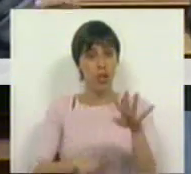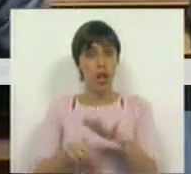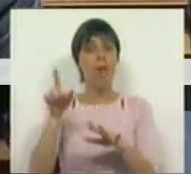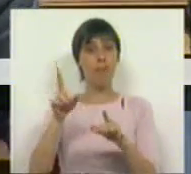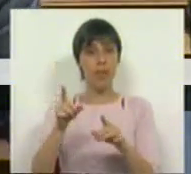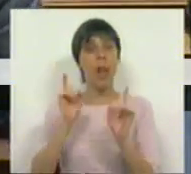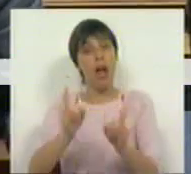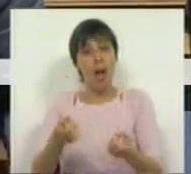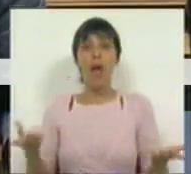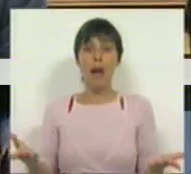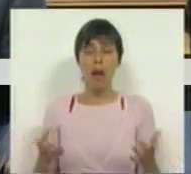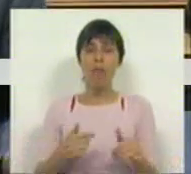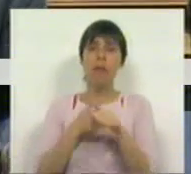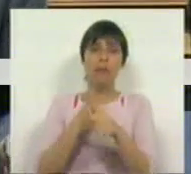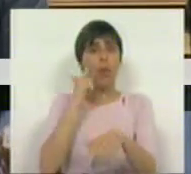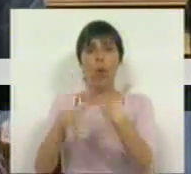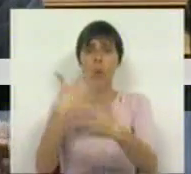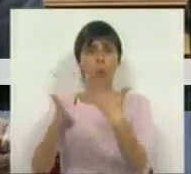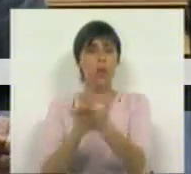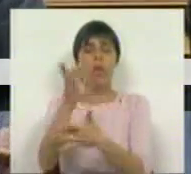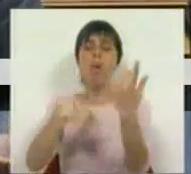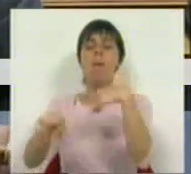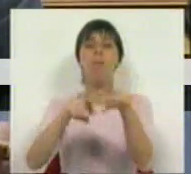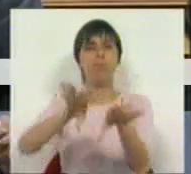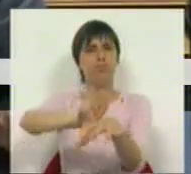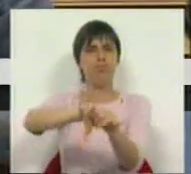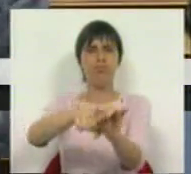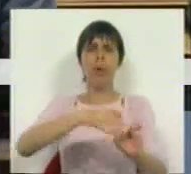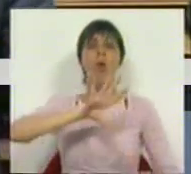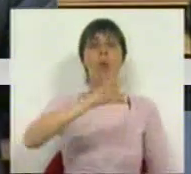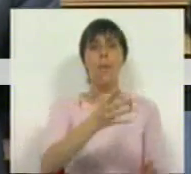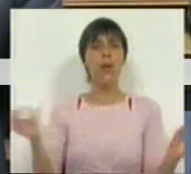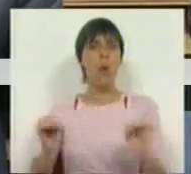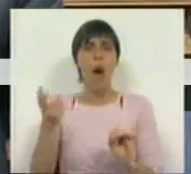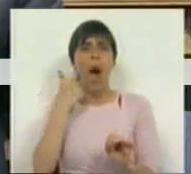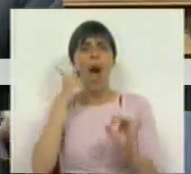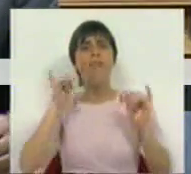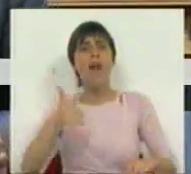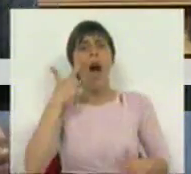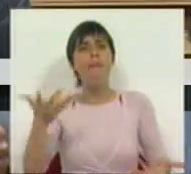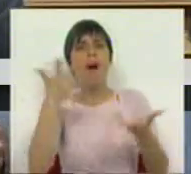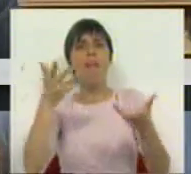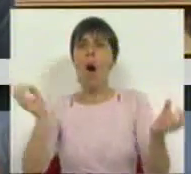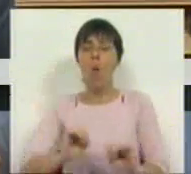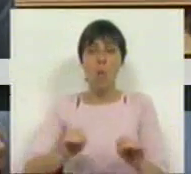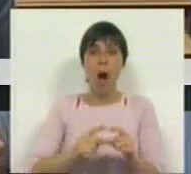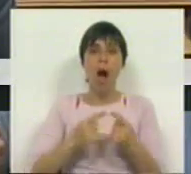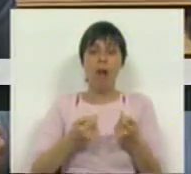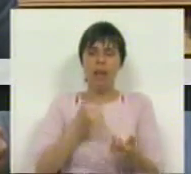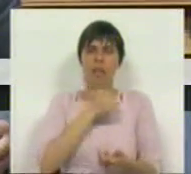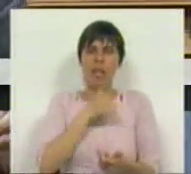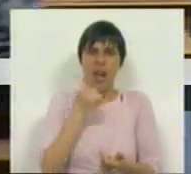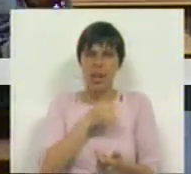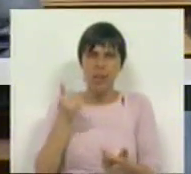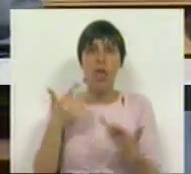é exatamente isso. É seguir em frente numa política que está a destruir o país e que não tem fim à vista. Porque depois de pacotes de